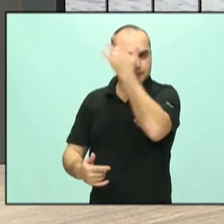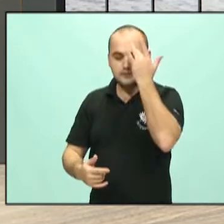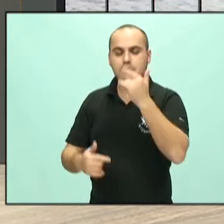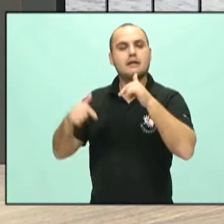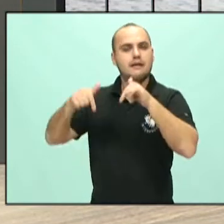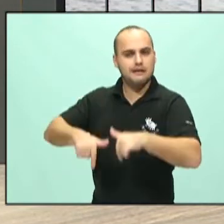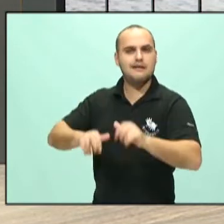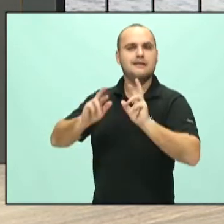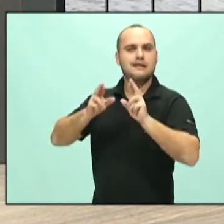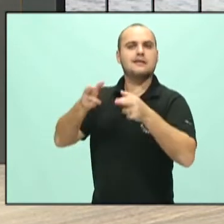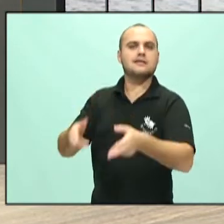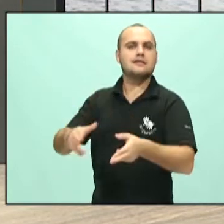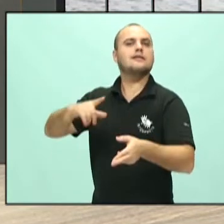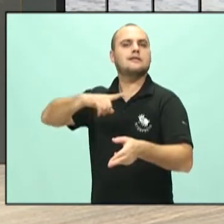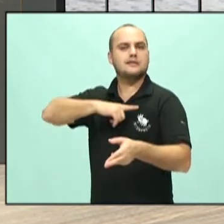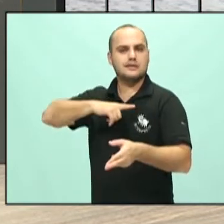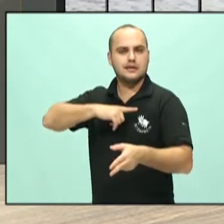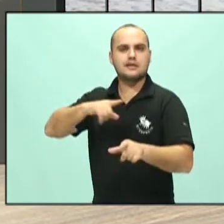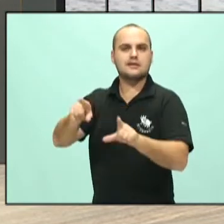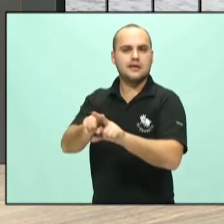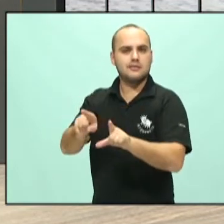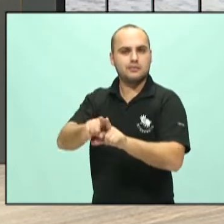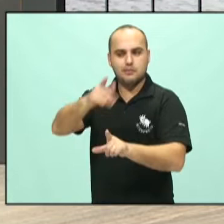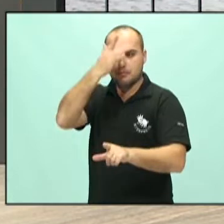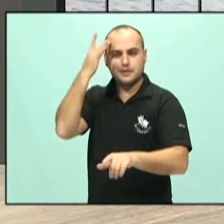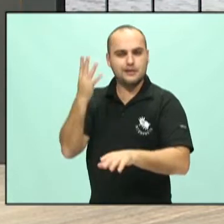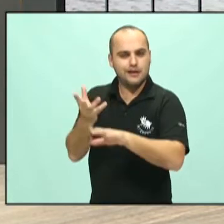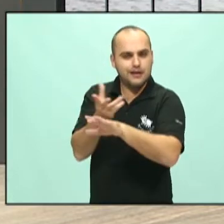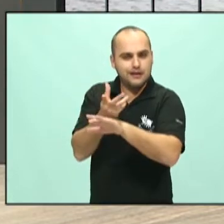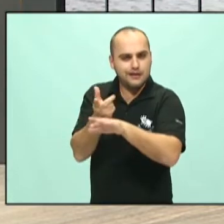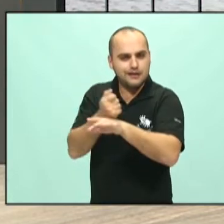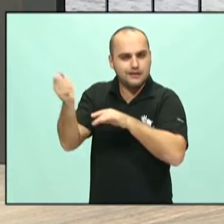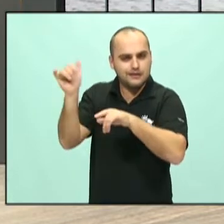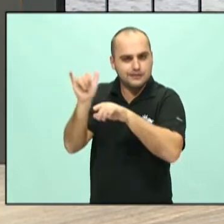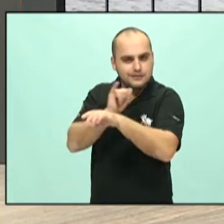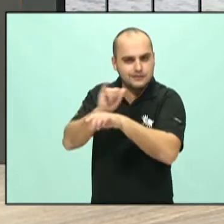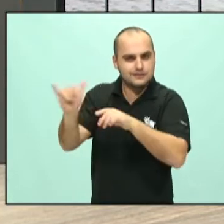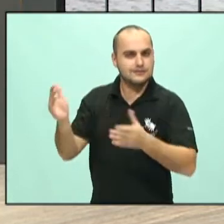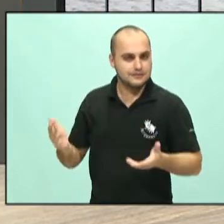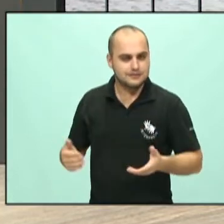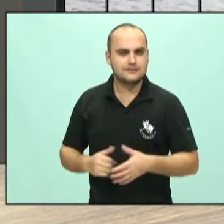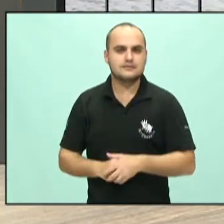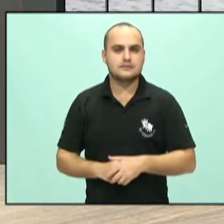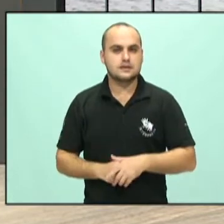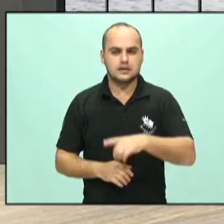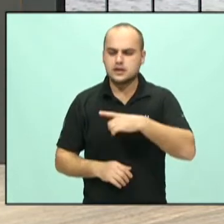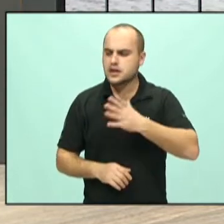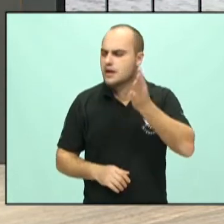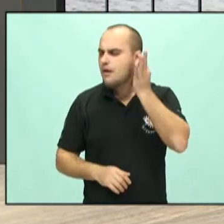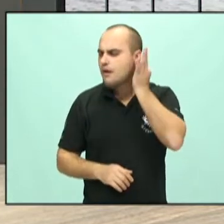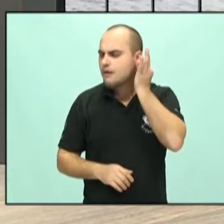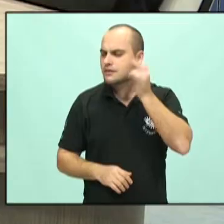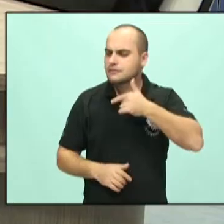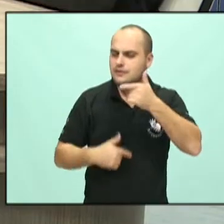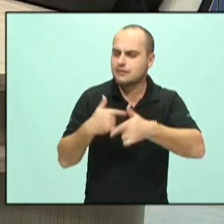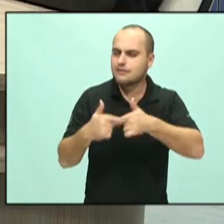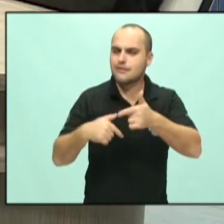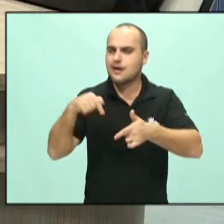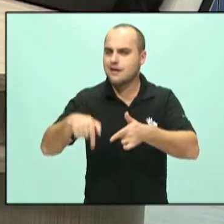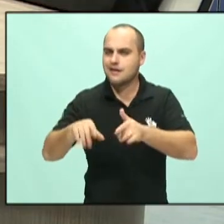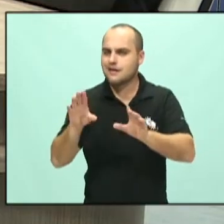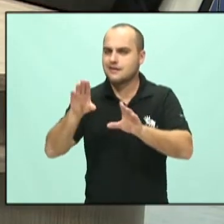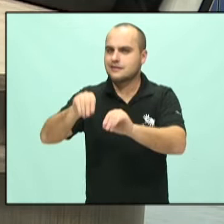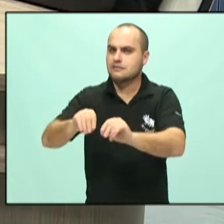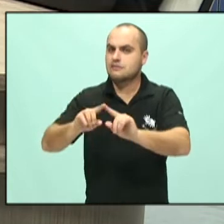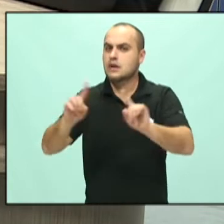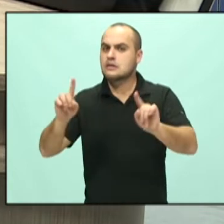aqui também é um polo exportador de talentos, né? A gente tem muito grande, né? ótimos trabalhos saindo daqui, né? Só que as pessoas às